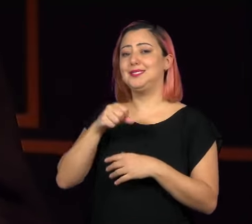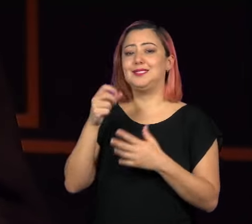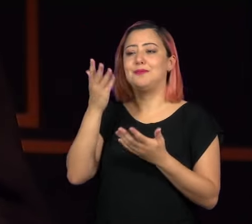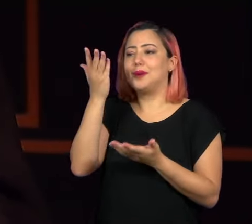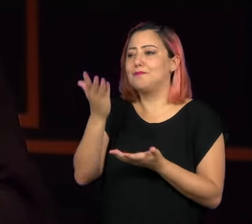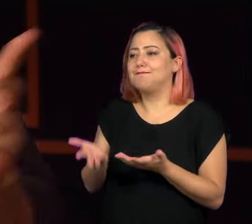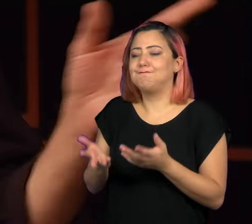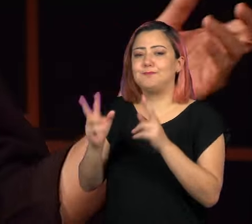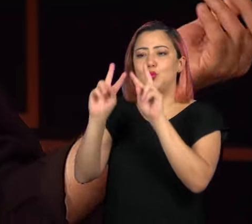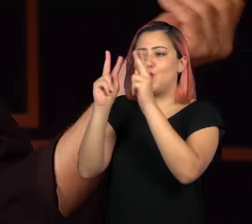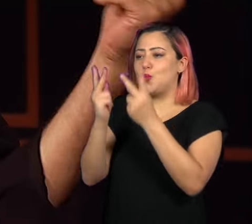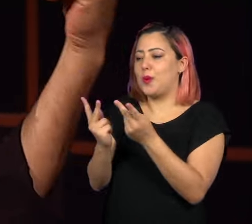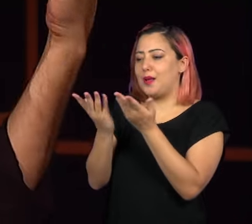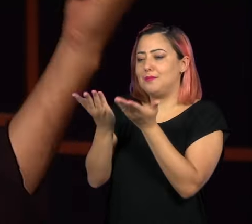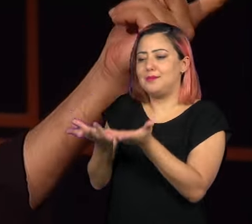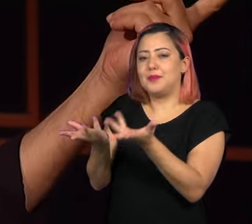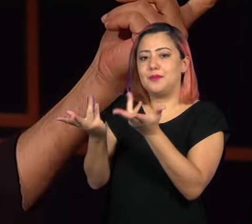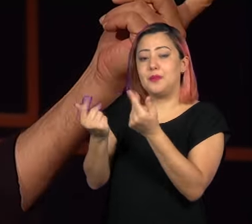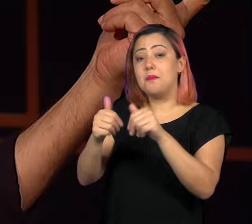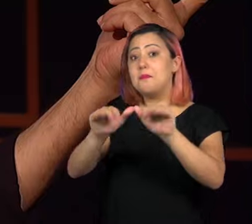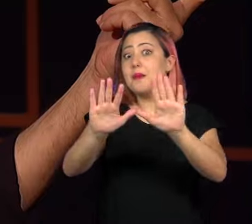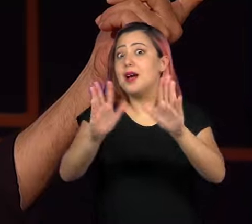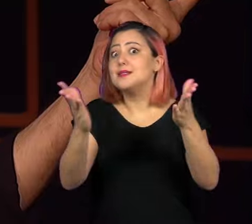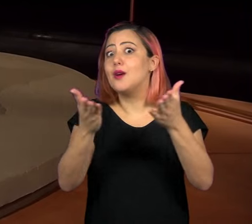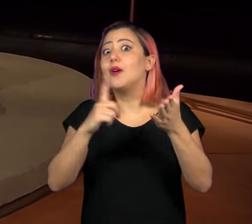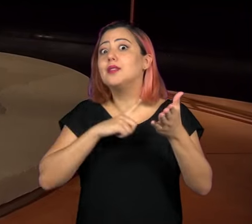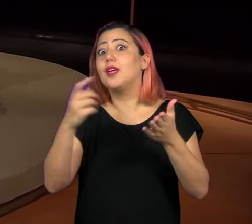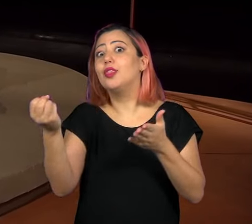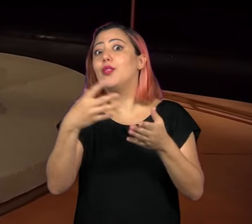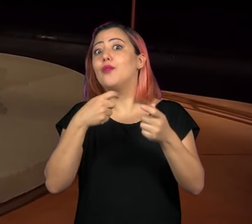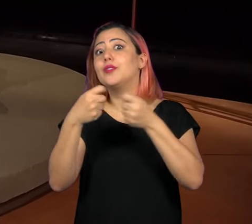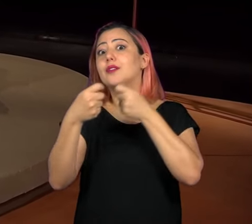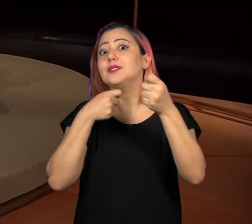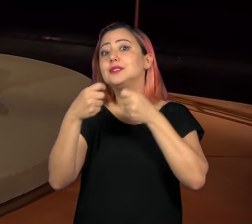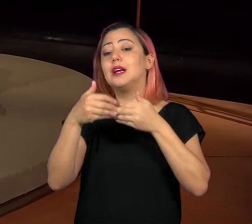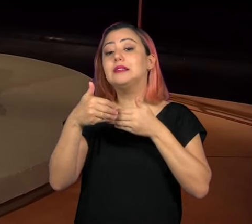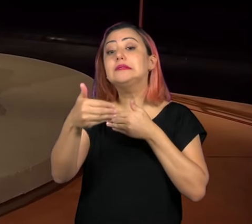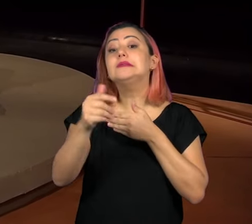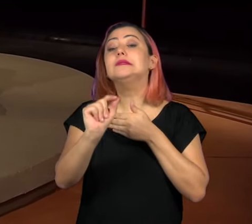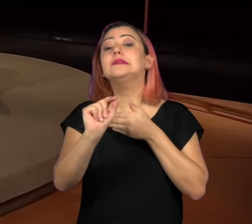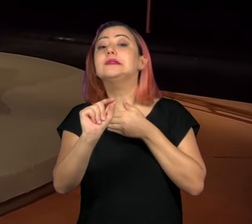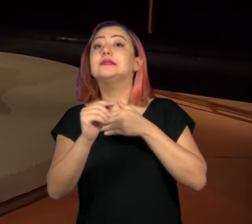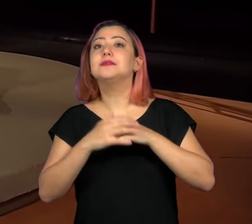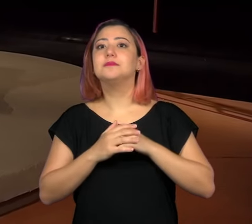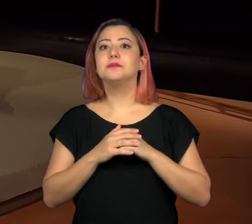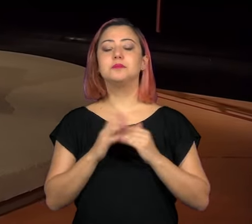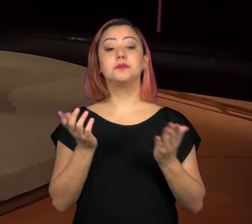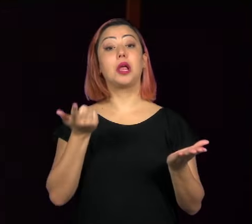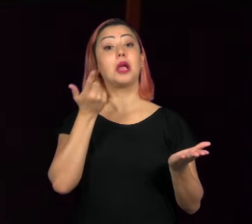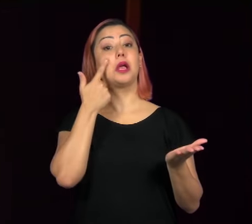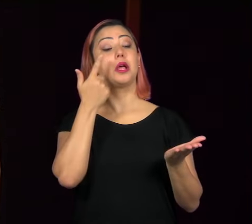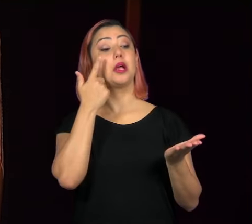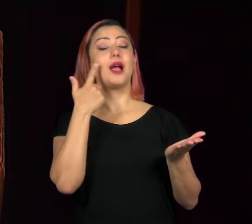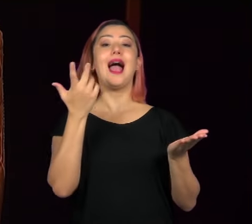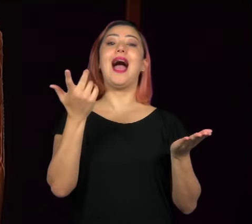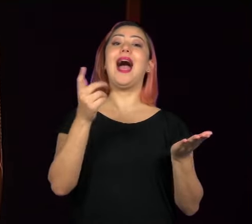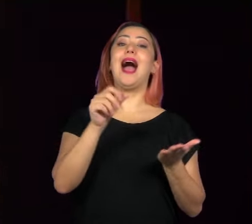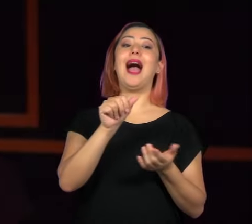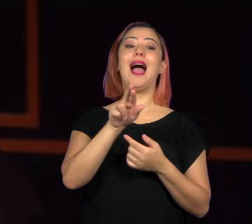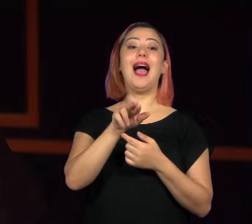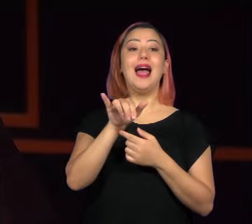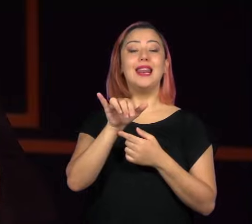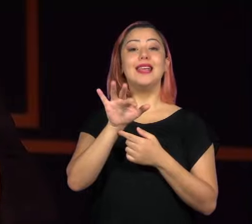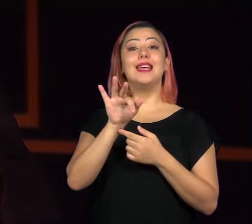humana. Mas aí, quem será o nosso próximo convidado? Já estou pegando a ficha aqui, vamos ver, né? Ari França.